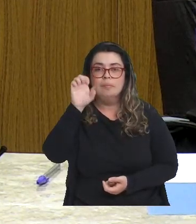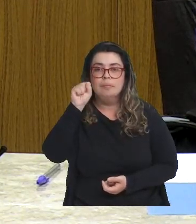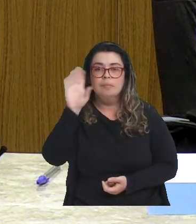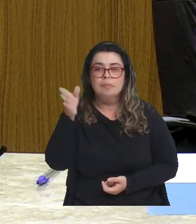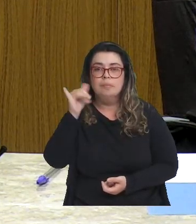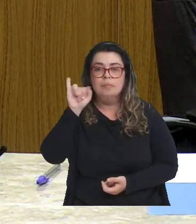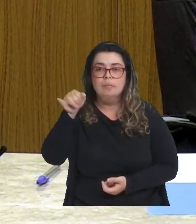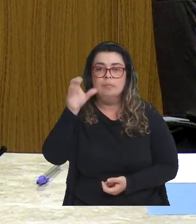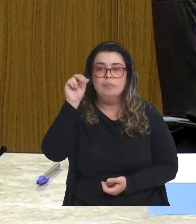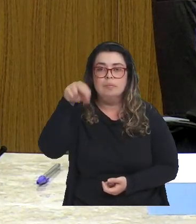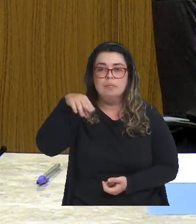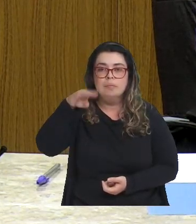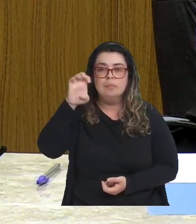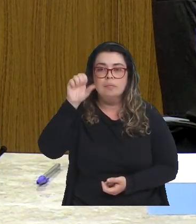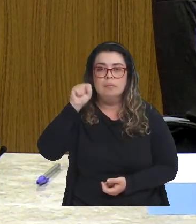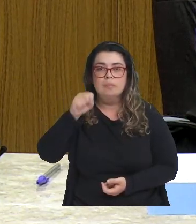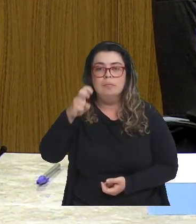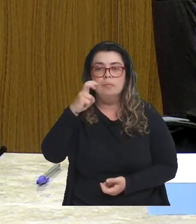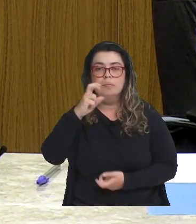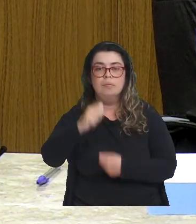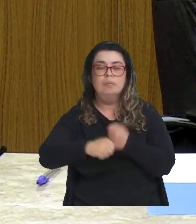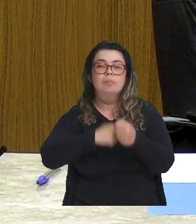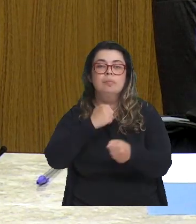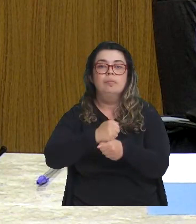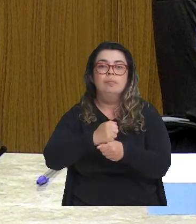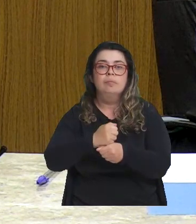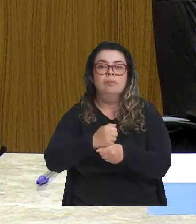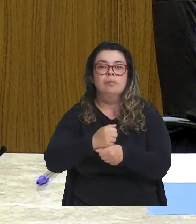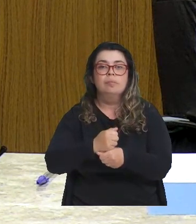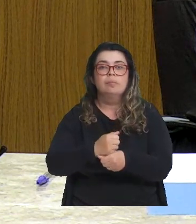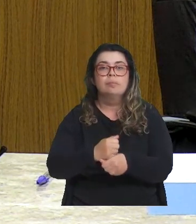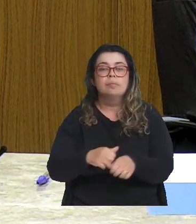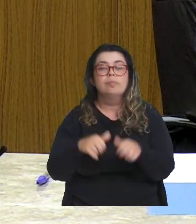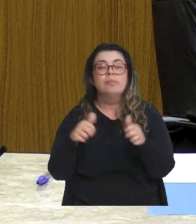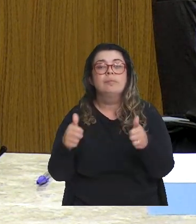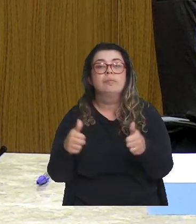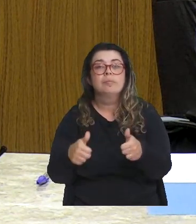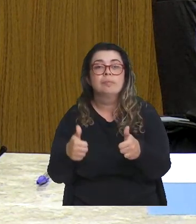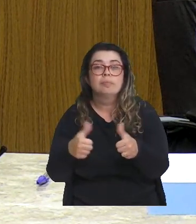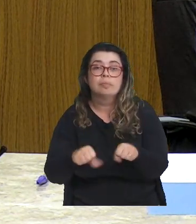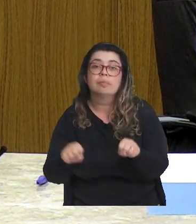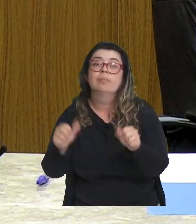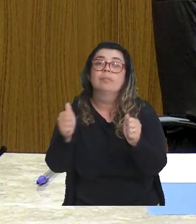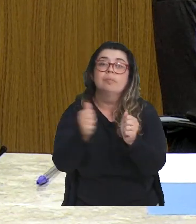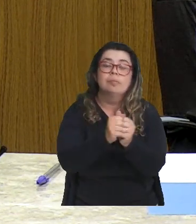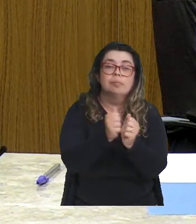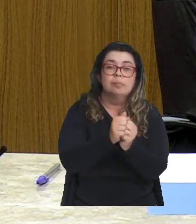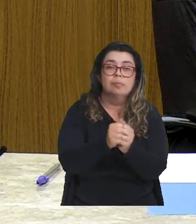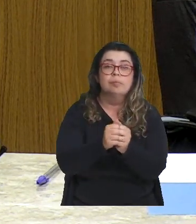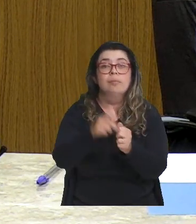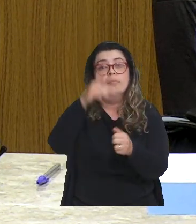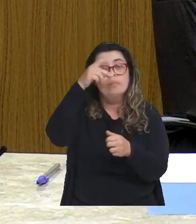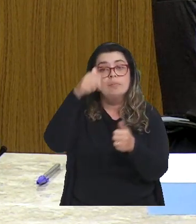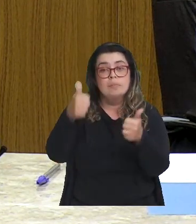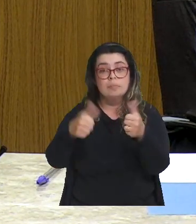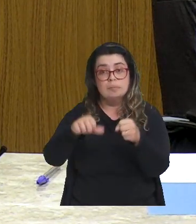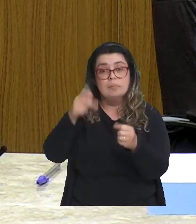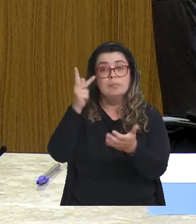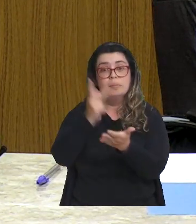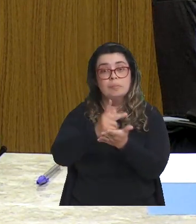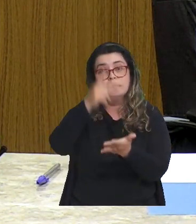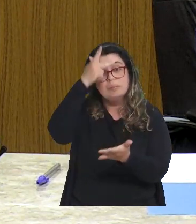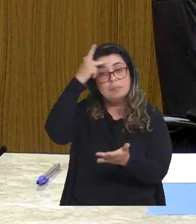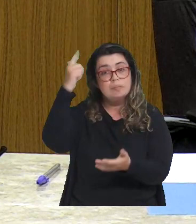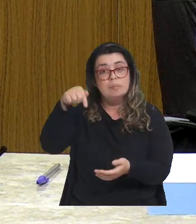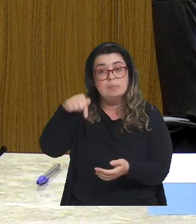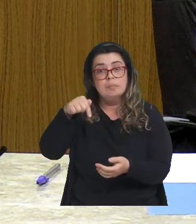daqui a 5 anos você estará bem próximo de ser a mesma pessoa que é hoje, exceto por 2 coisas,